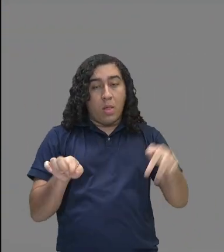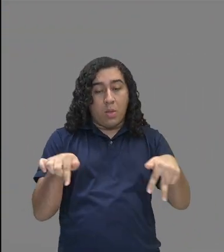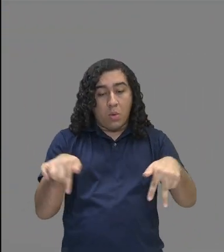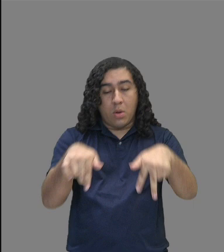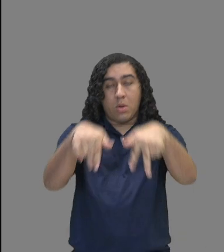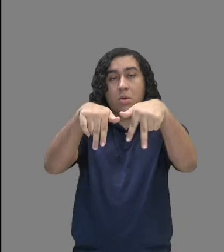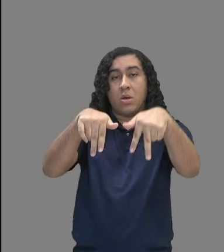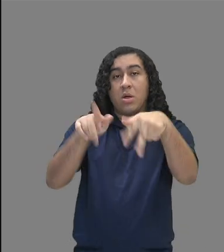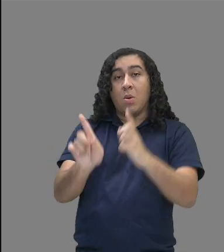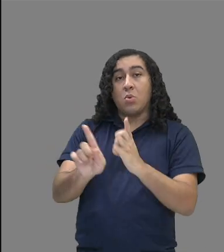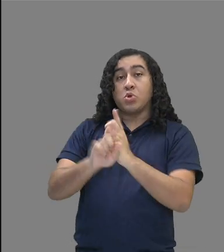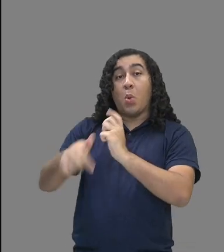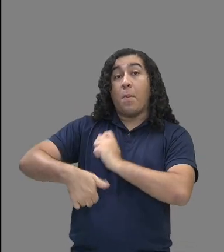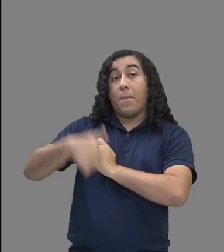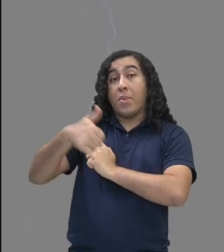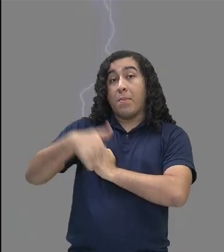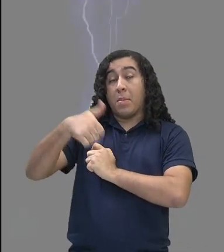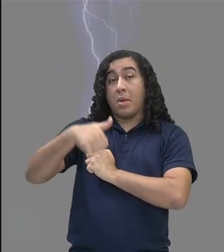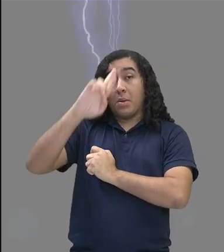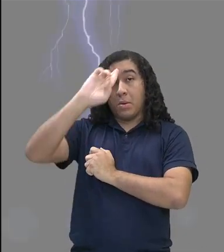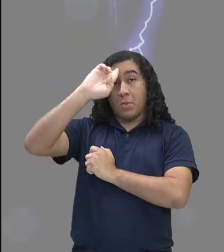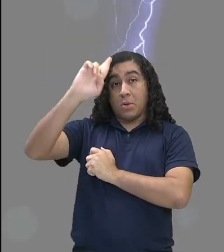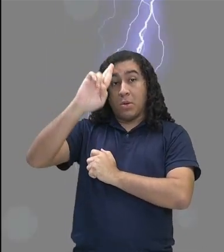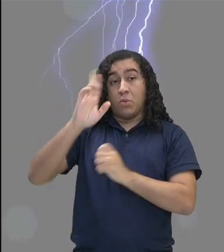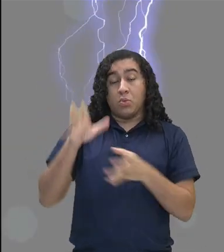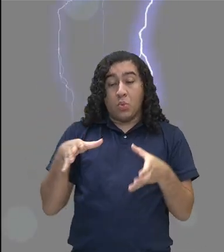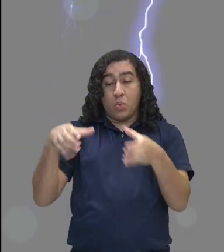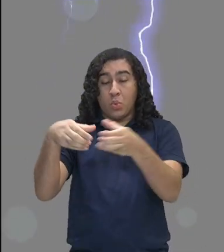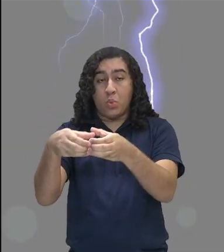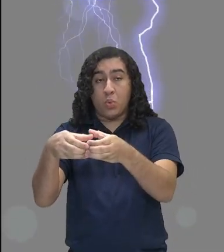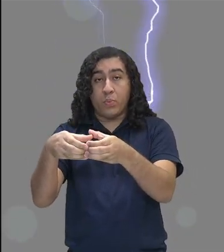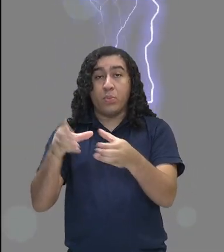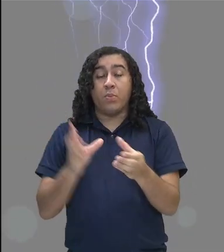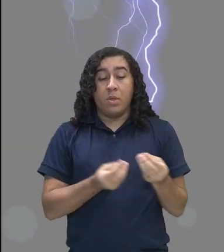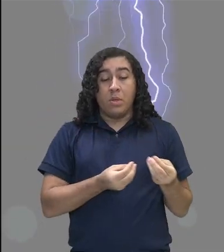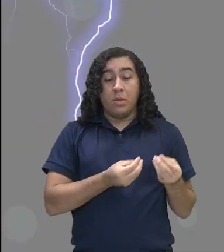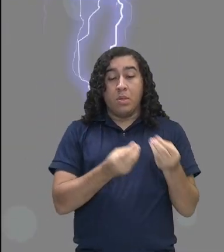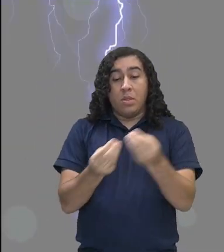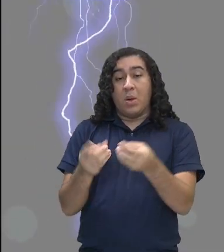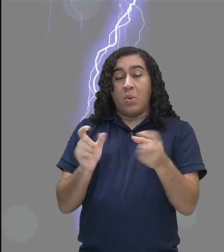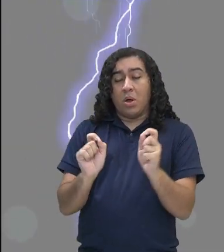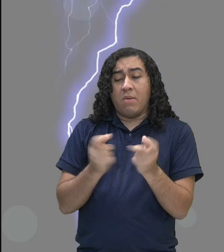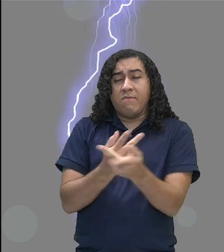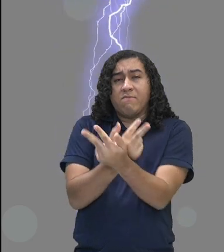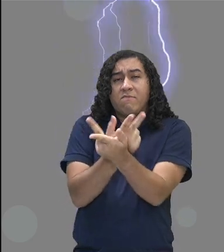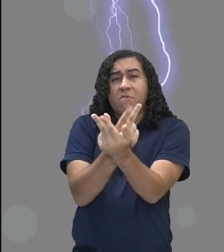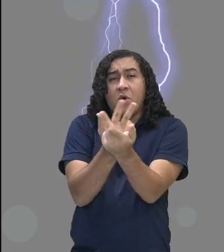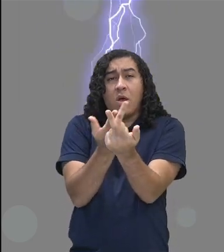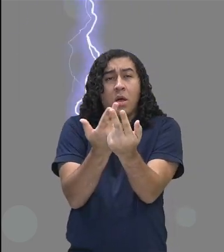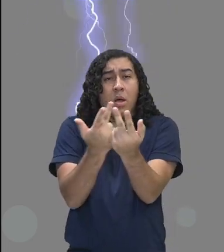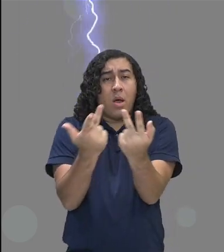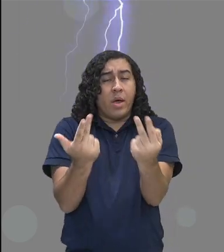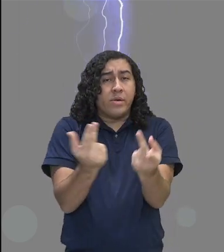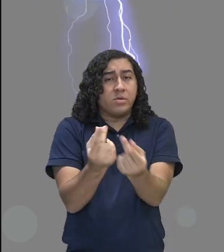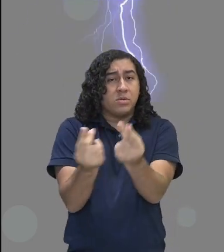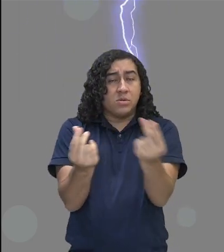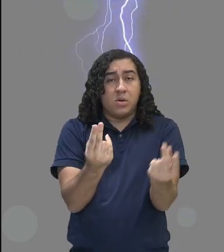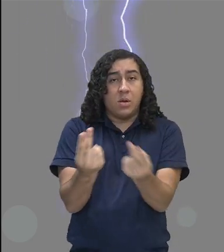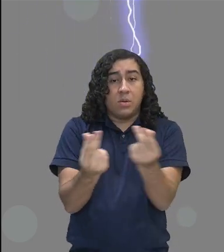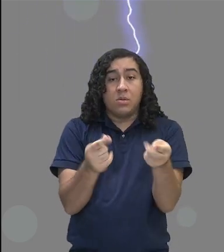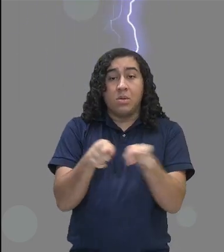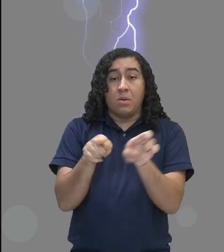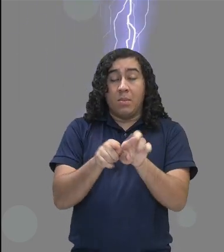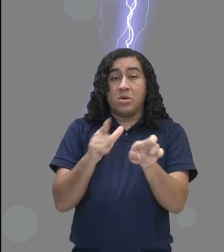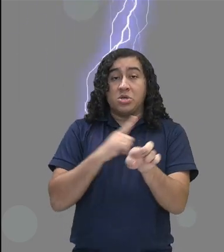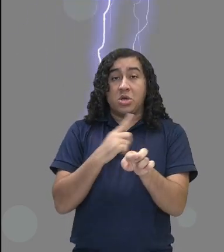com o primeiro chefe dos Dessana. Este deu a eles riquezas e um par de enfeites que representavam um homem